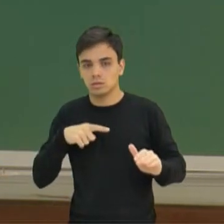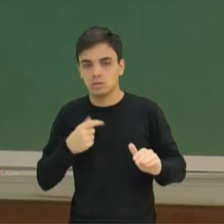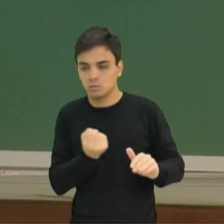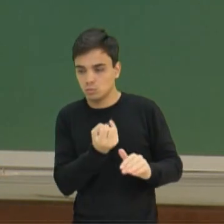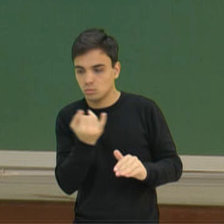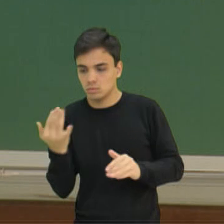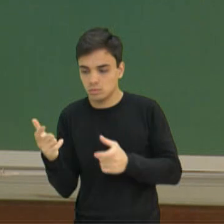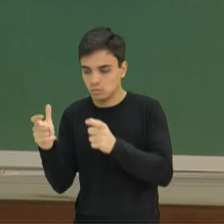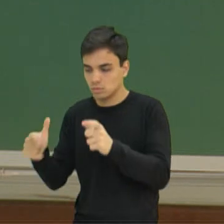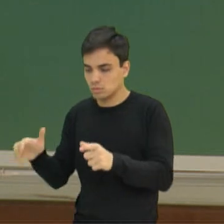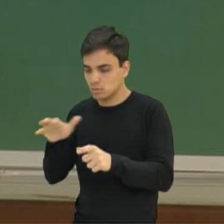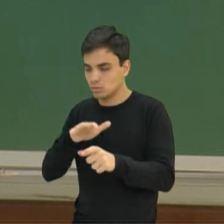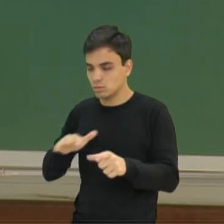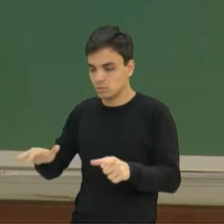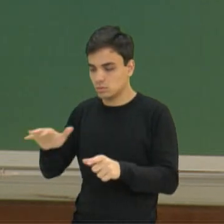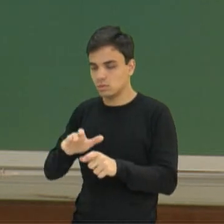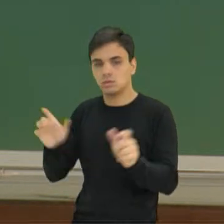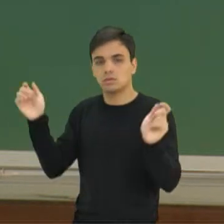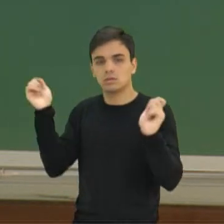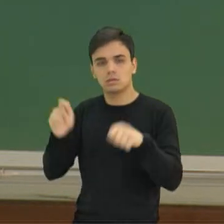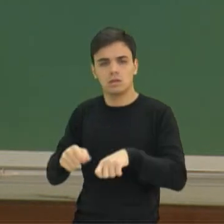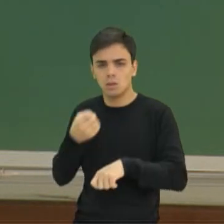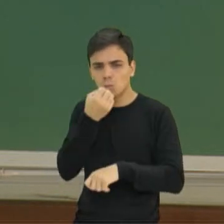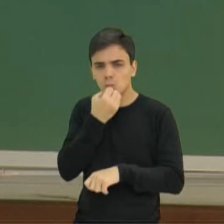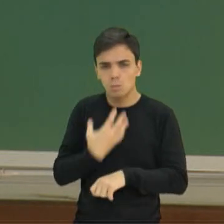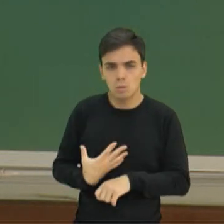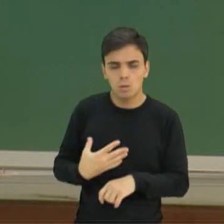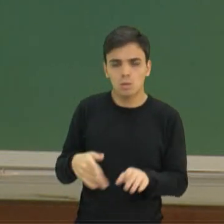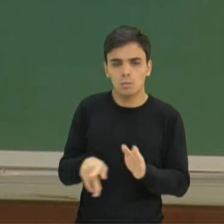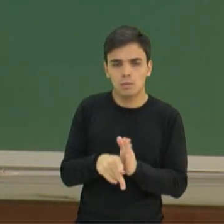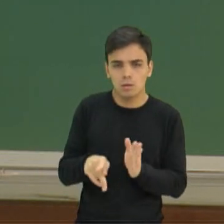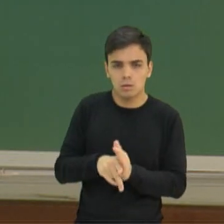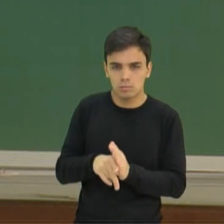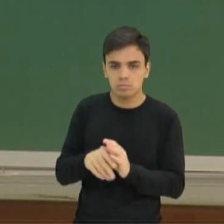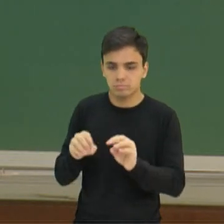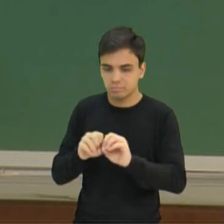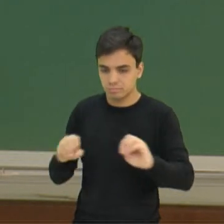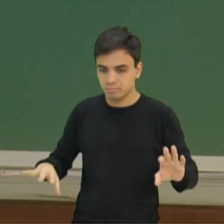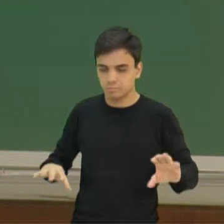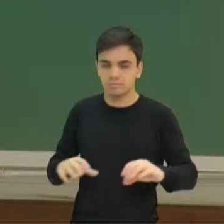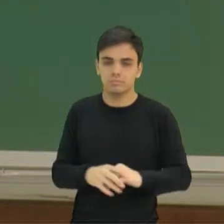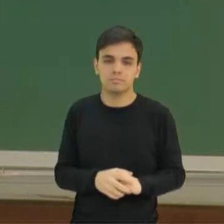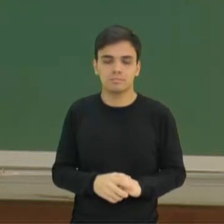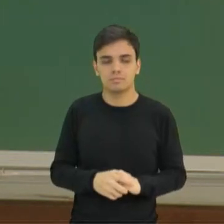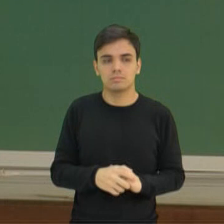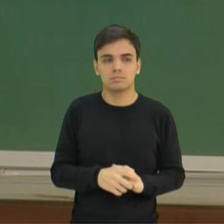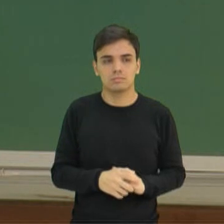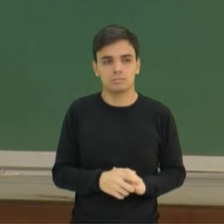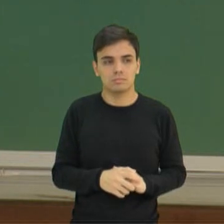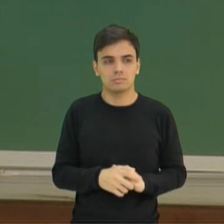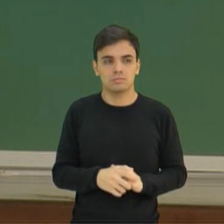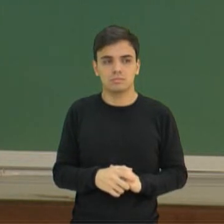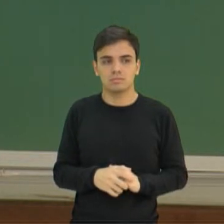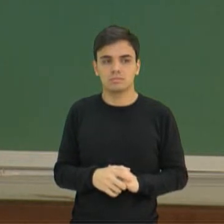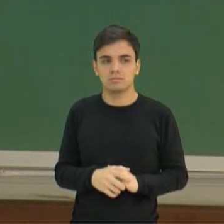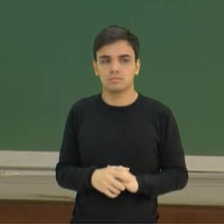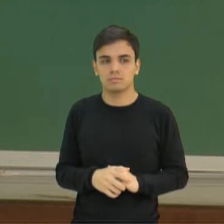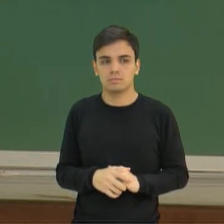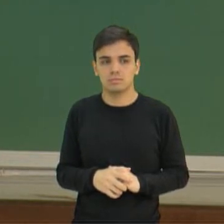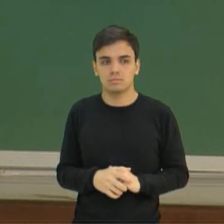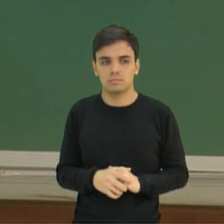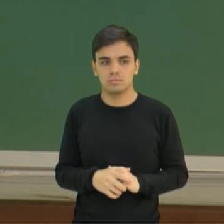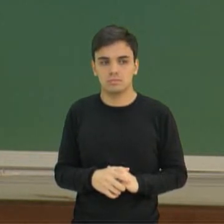áreas que são mais suscetíveis ali à desertificação, certo? A essa degradação. Segundo